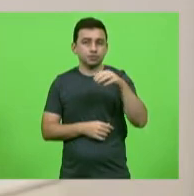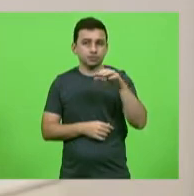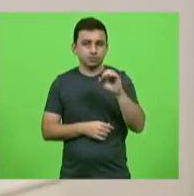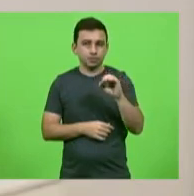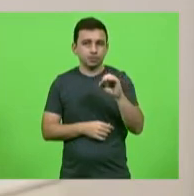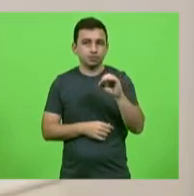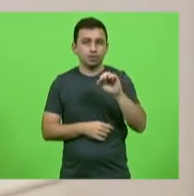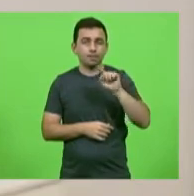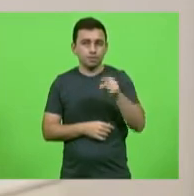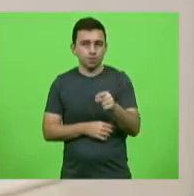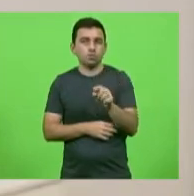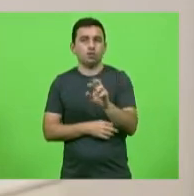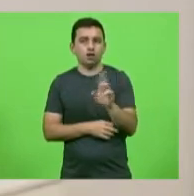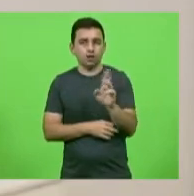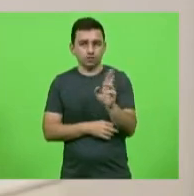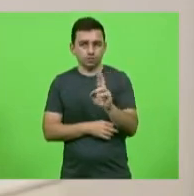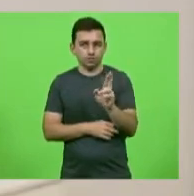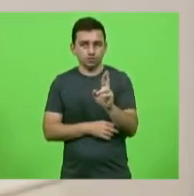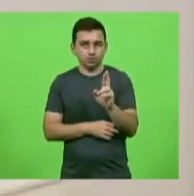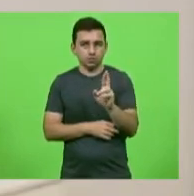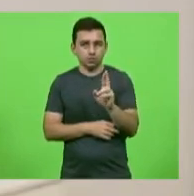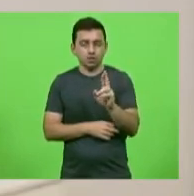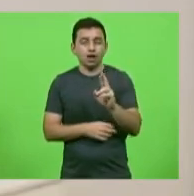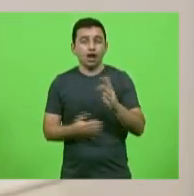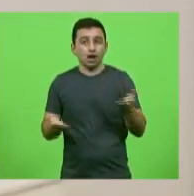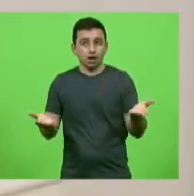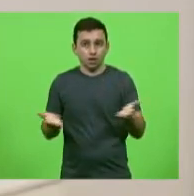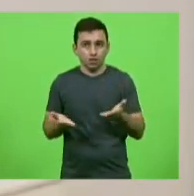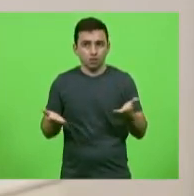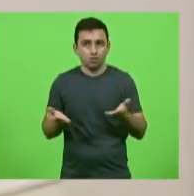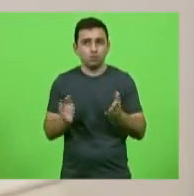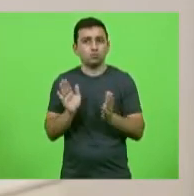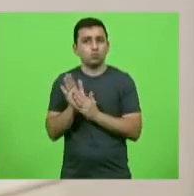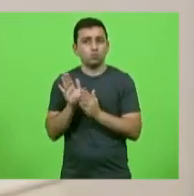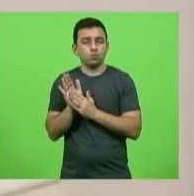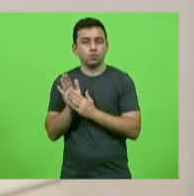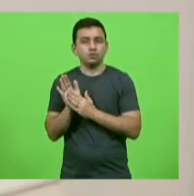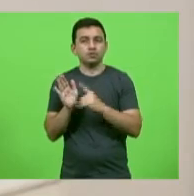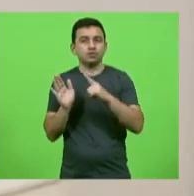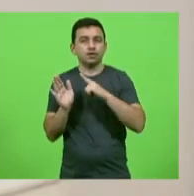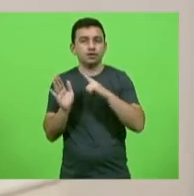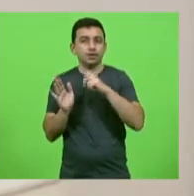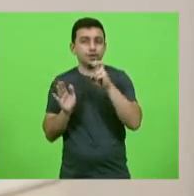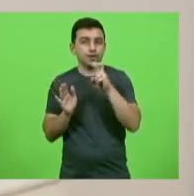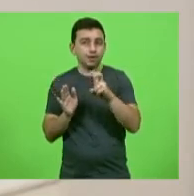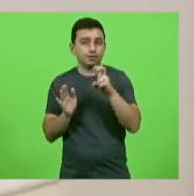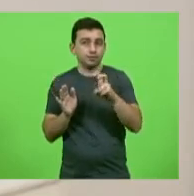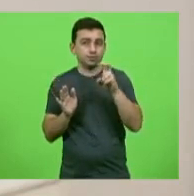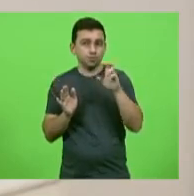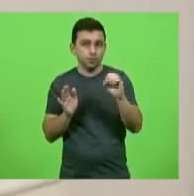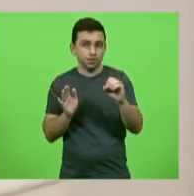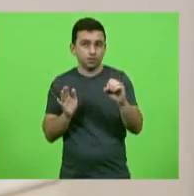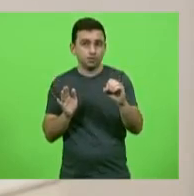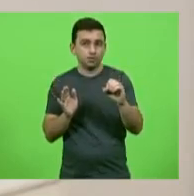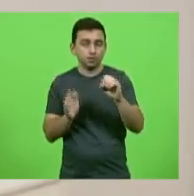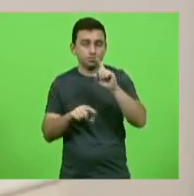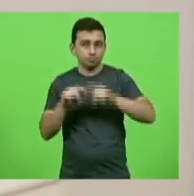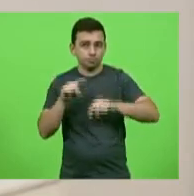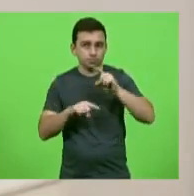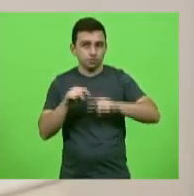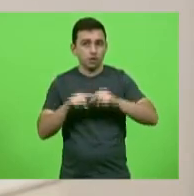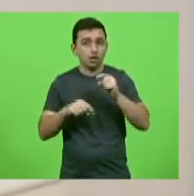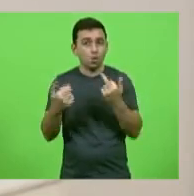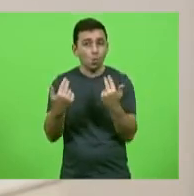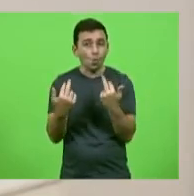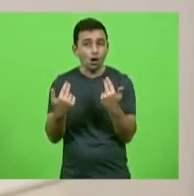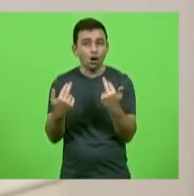70 mil reais, sendo que no presente um proponente ofertou 550 unidades do mesmo equipamento